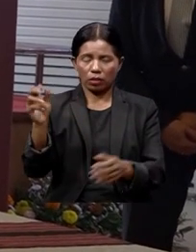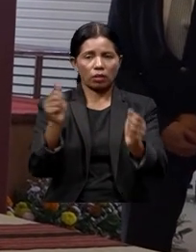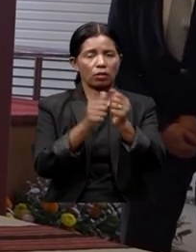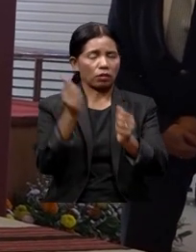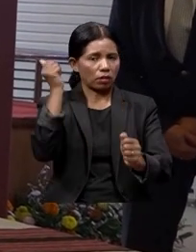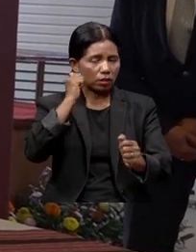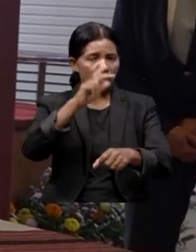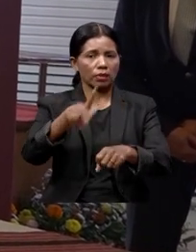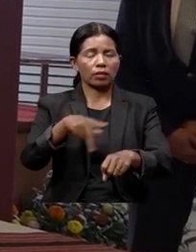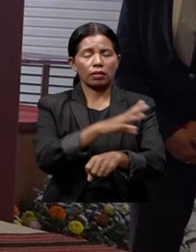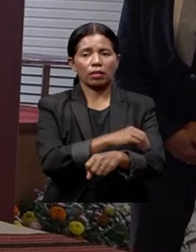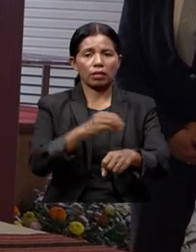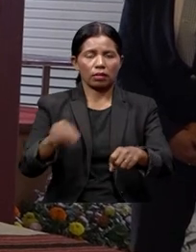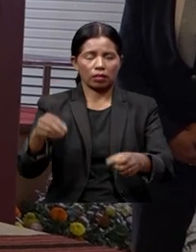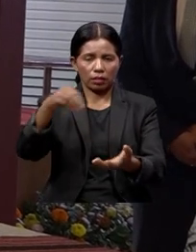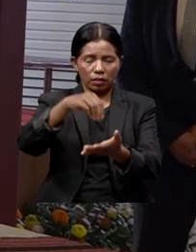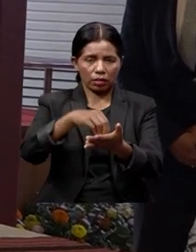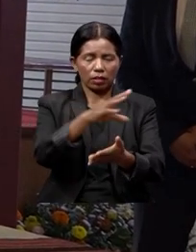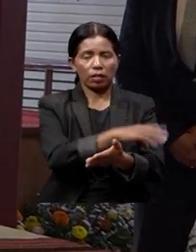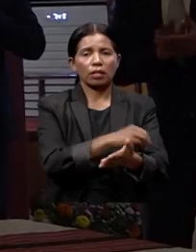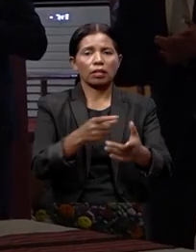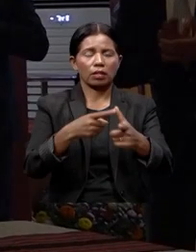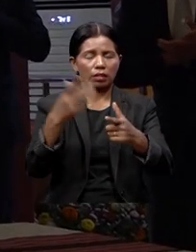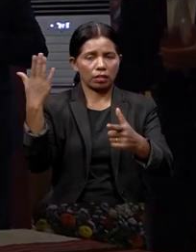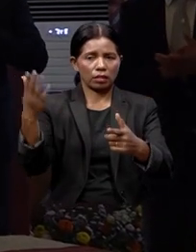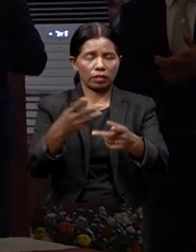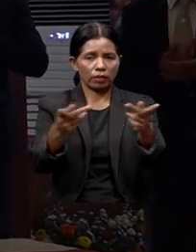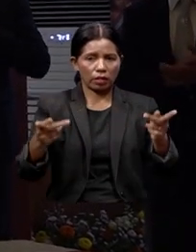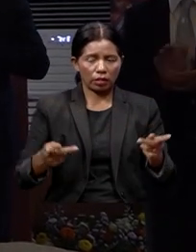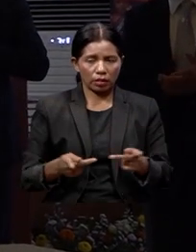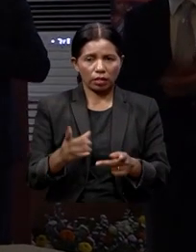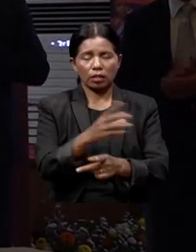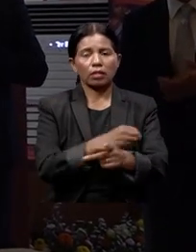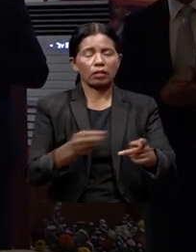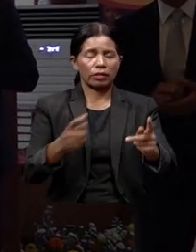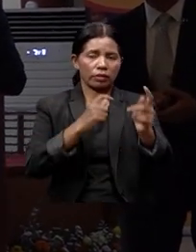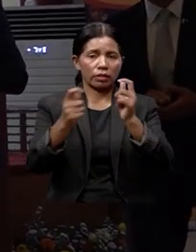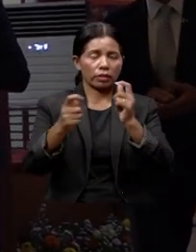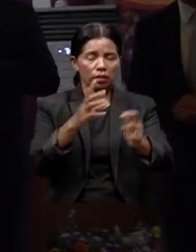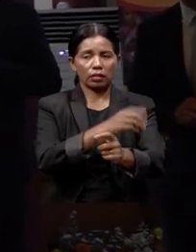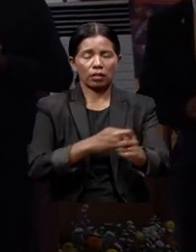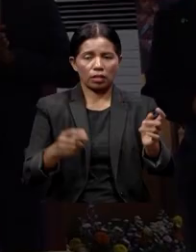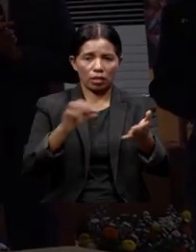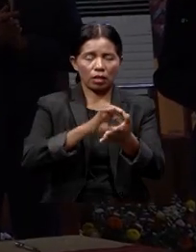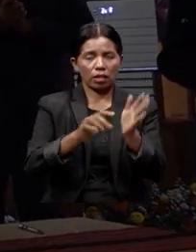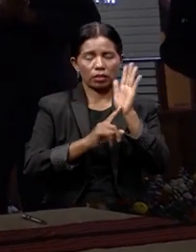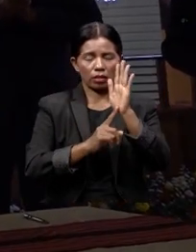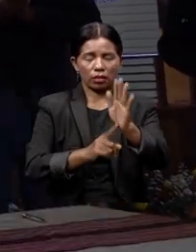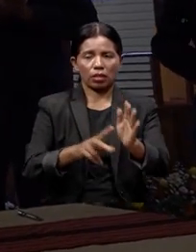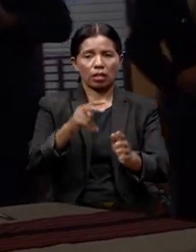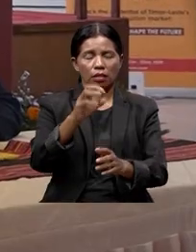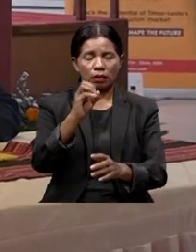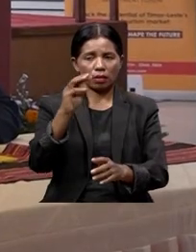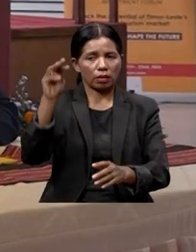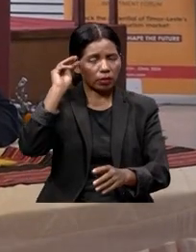ASEAN Pacific Estratégia Investimento Limited e a área turismo no ambiente, no saisa simba nota entendimento entre